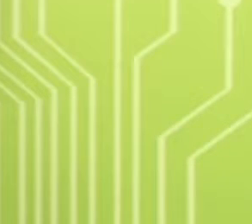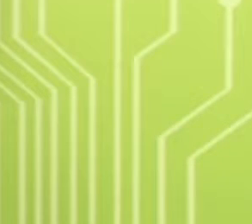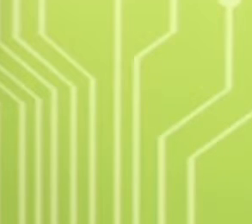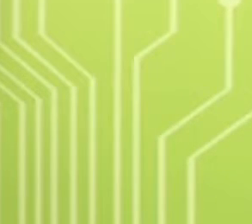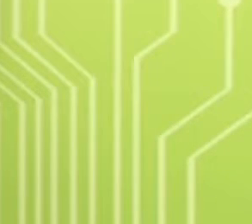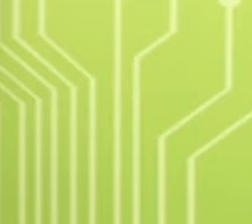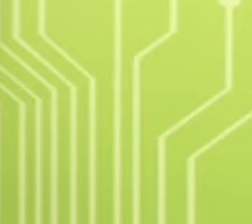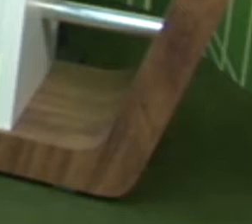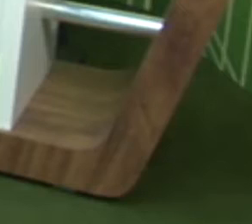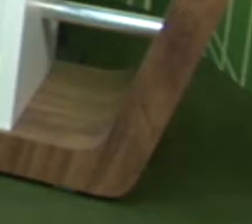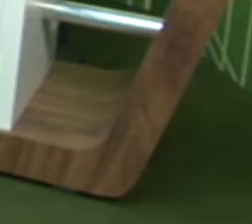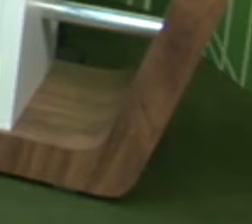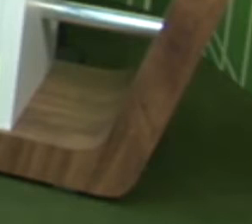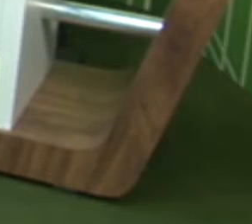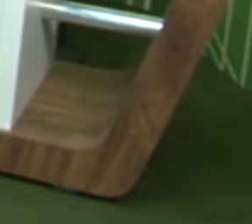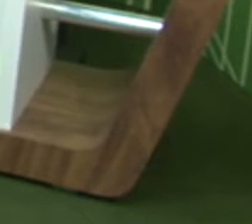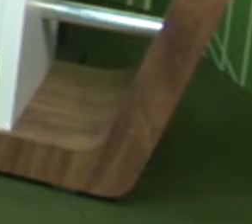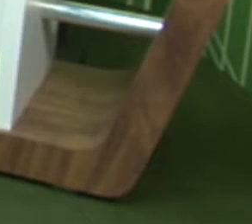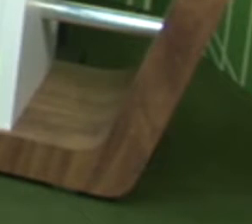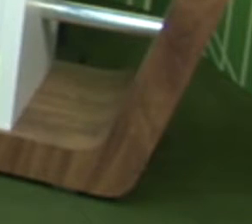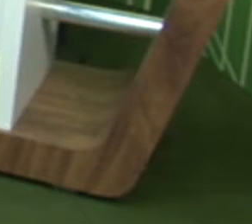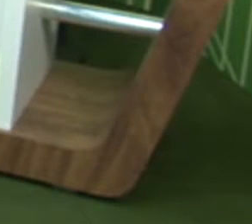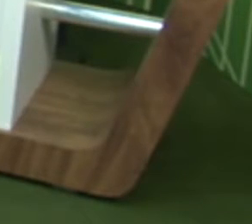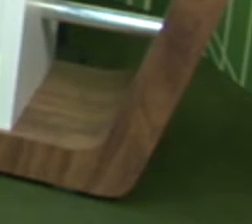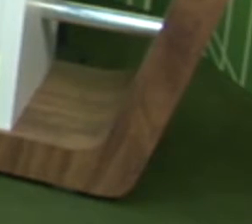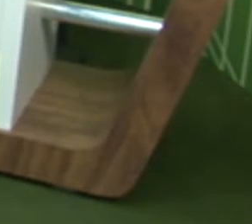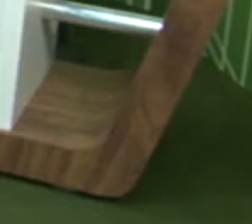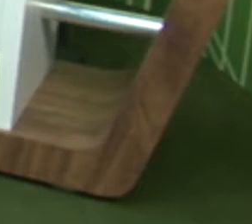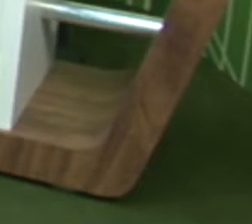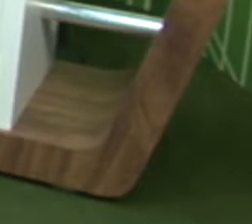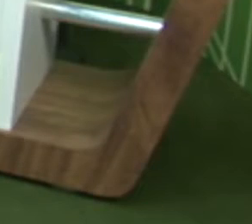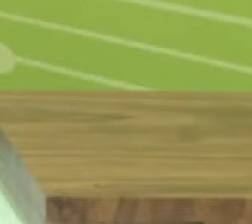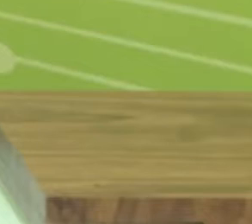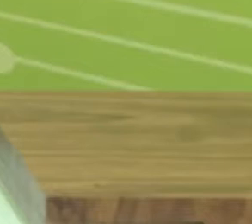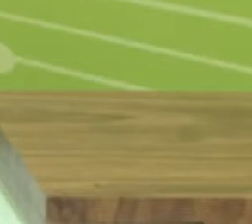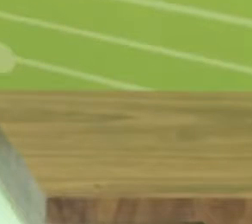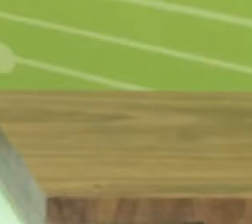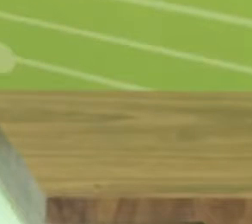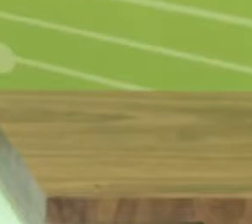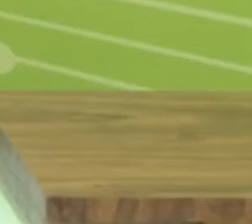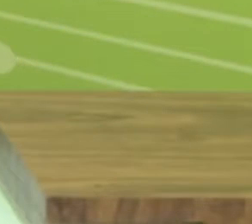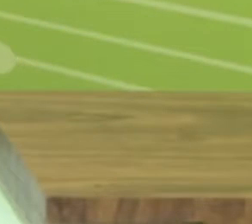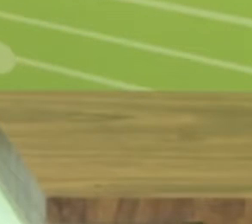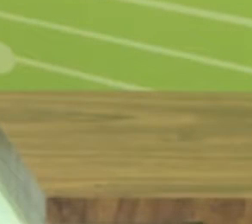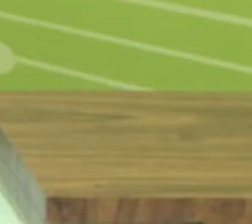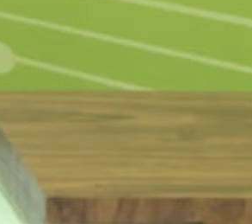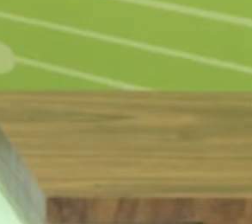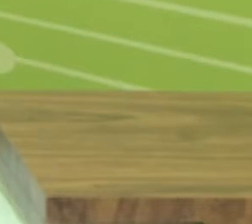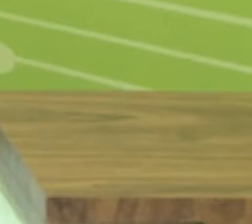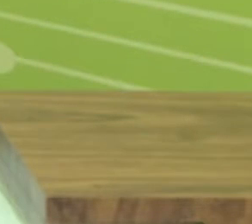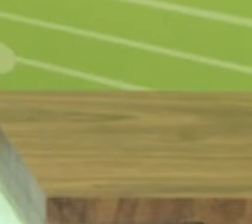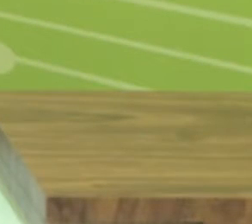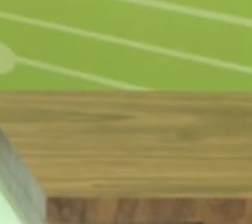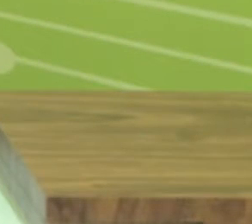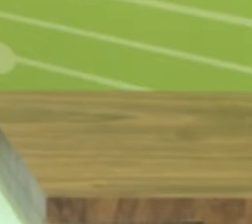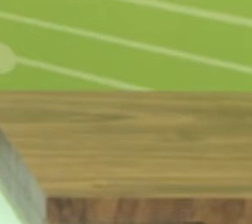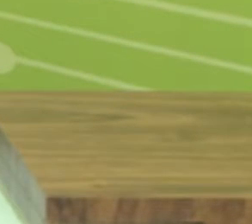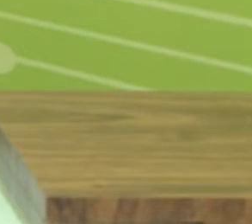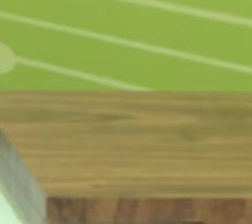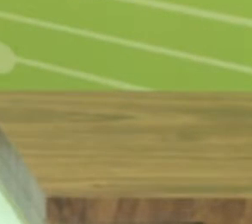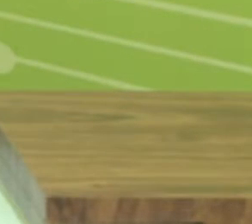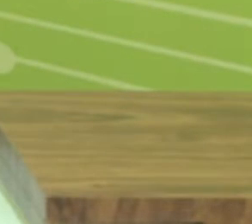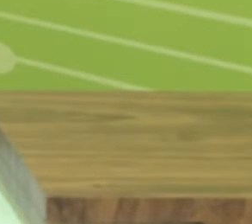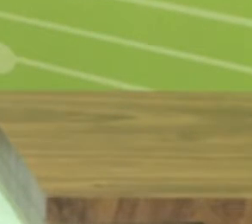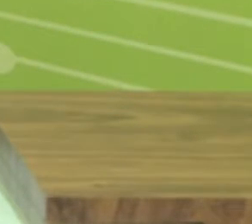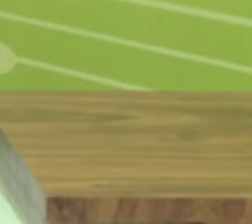professor Willis, como é que está a participação do pessoal? Estão participando bastante, tem aqui o Comodoro,